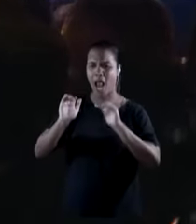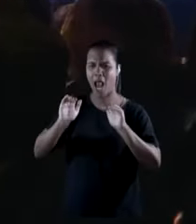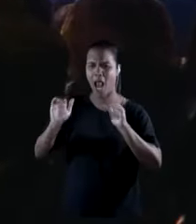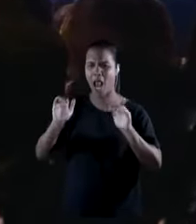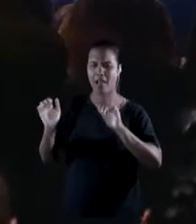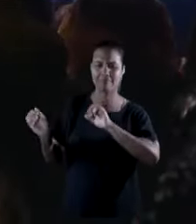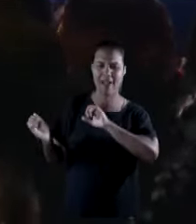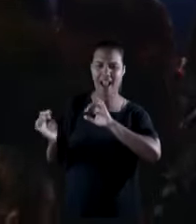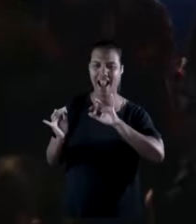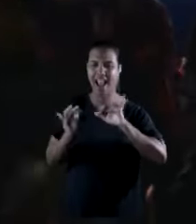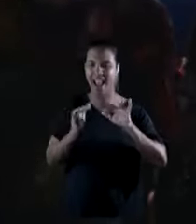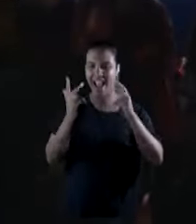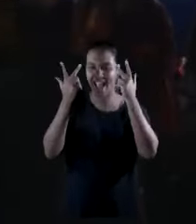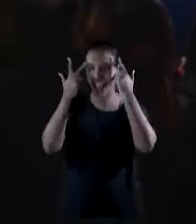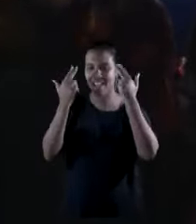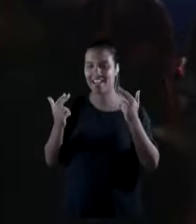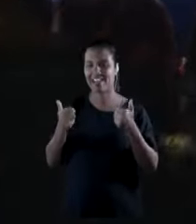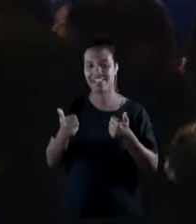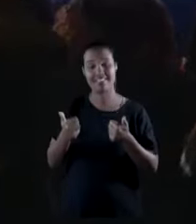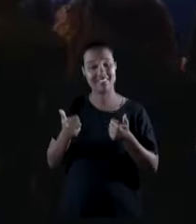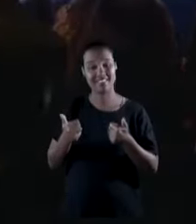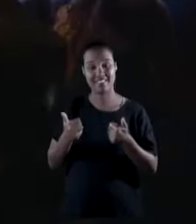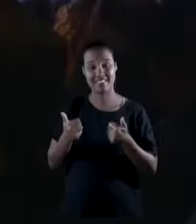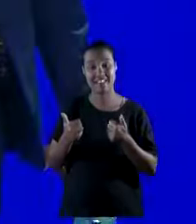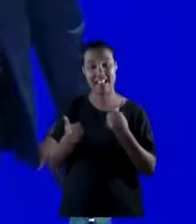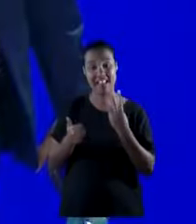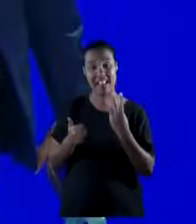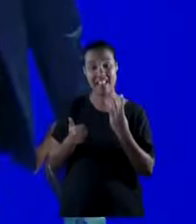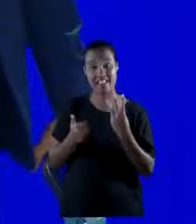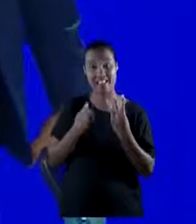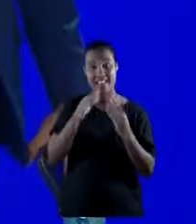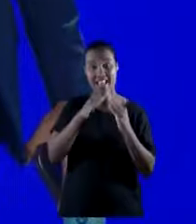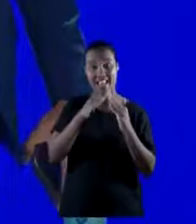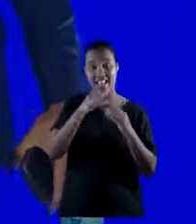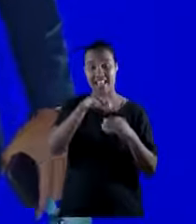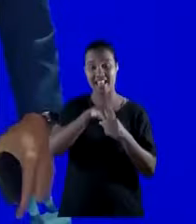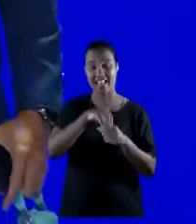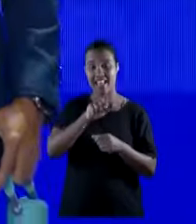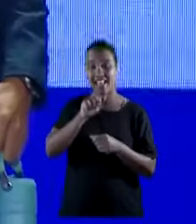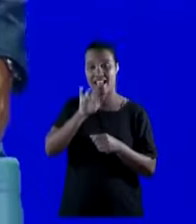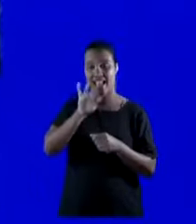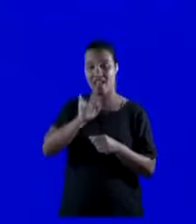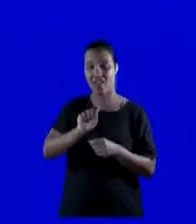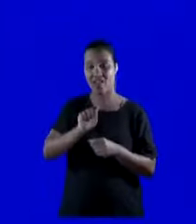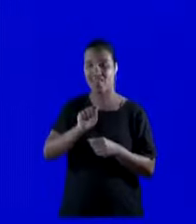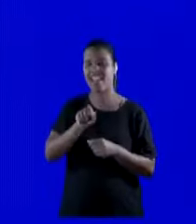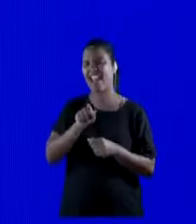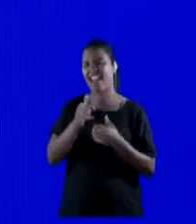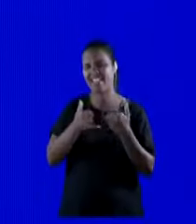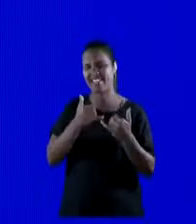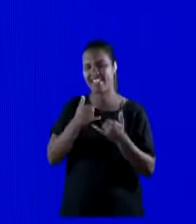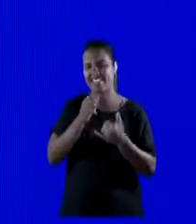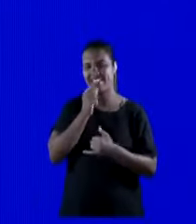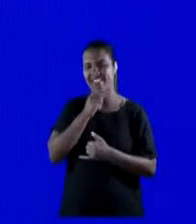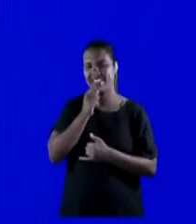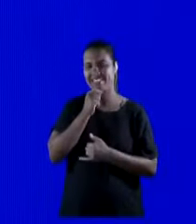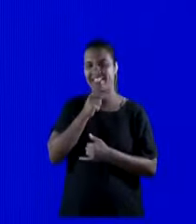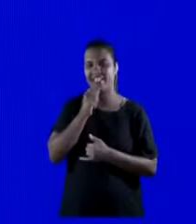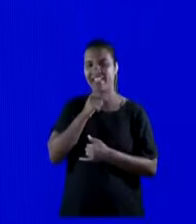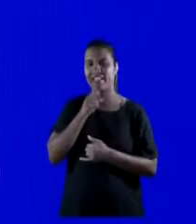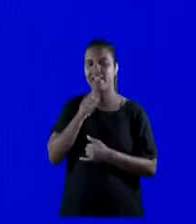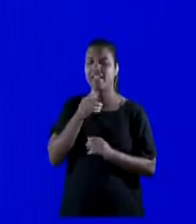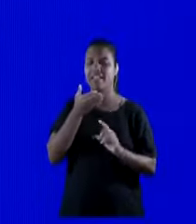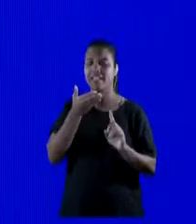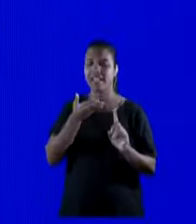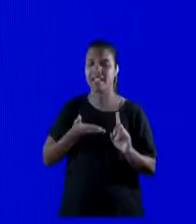Gente, é no Tamboré 3. Galera do Alfa. Nossa, a Leila está divina. Eu só queria falar isso.